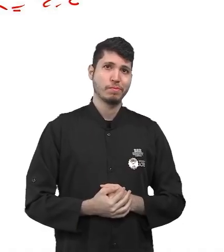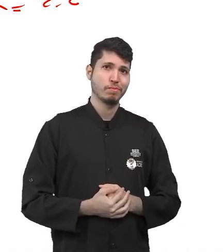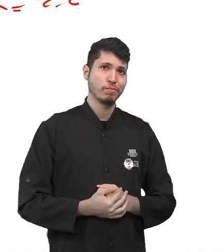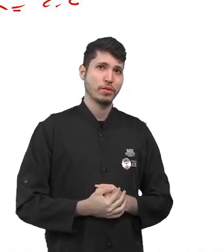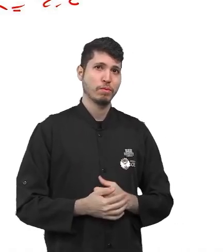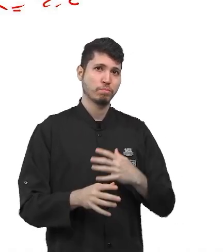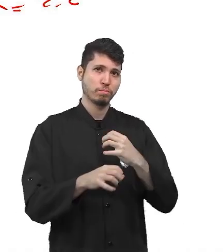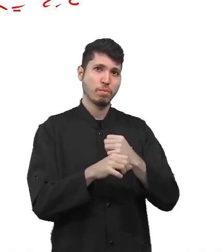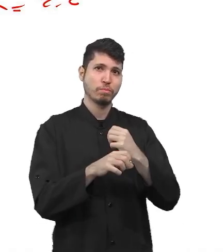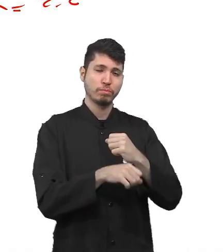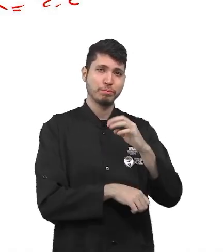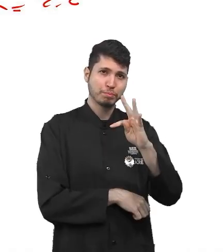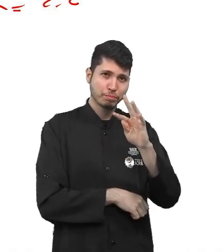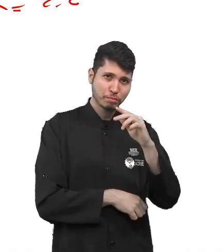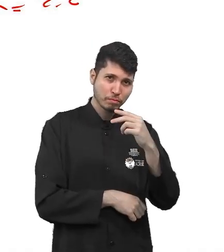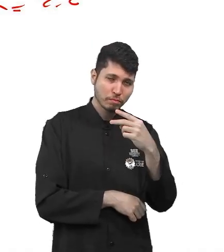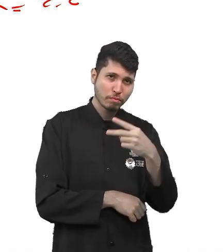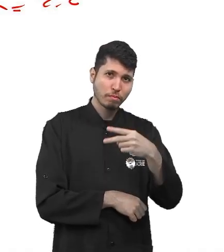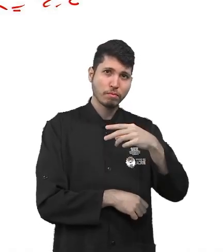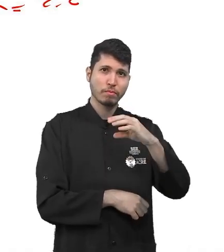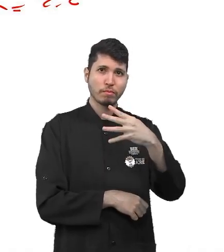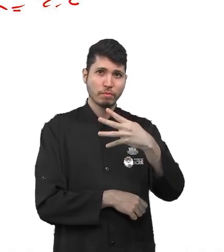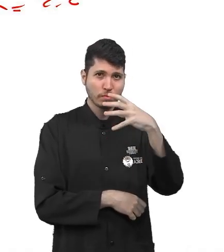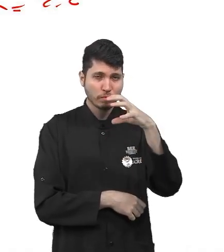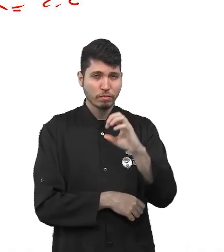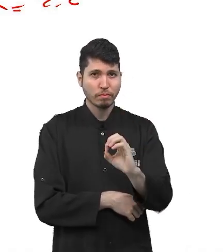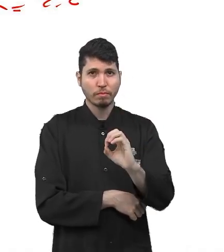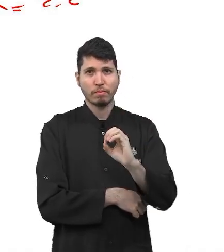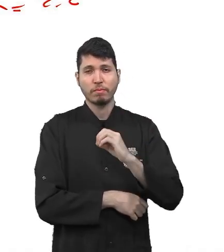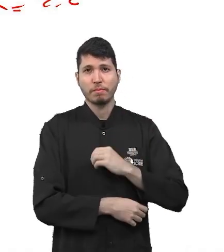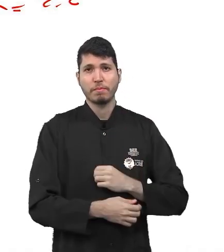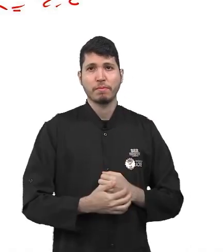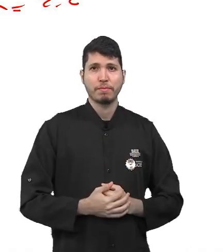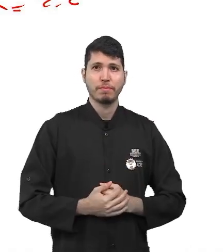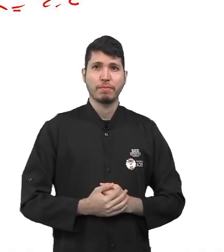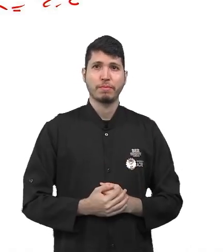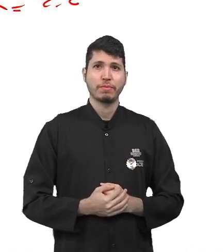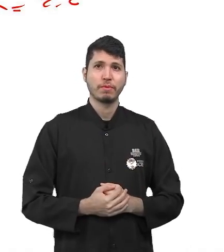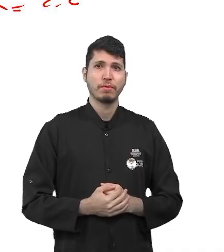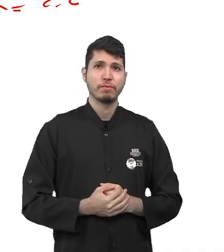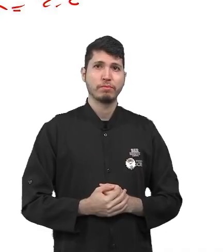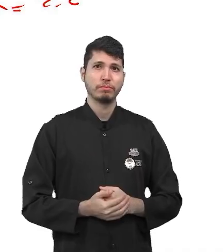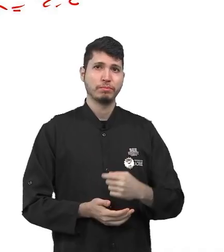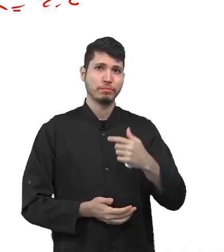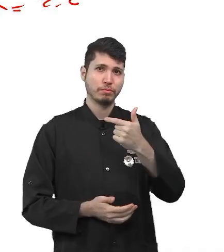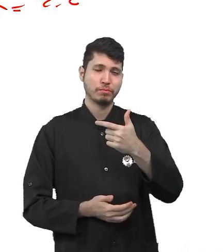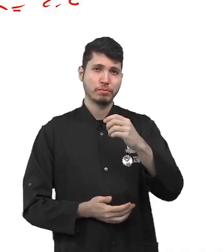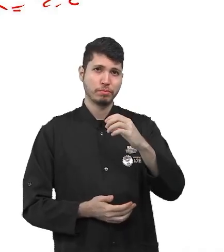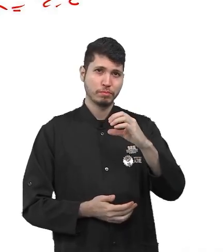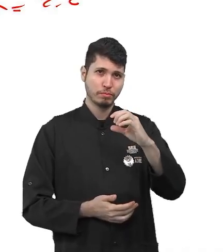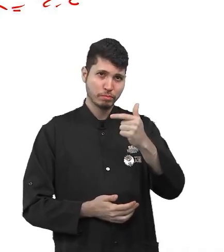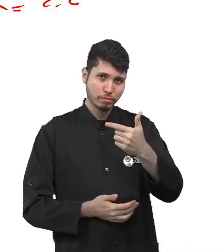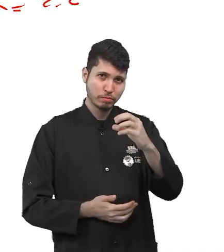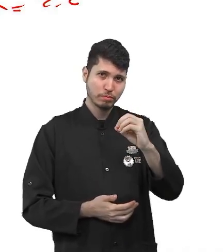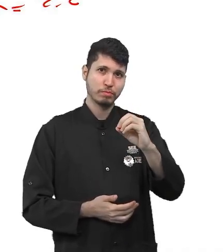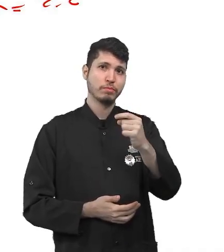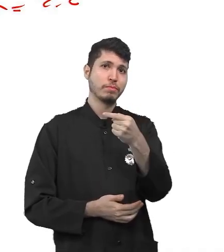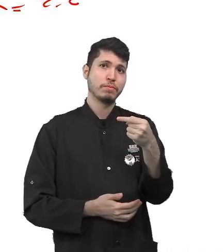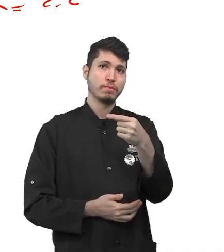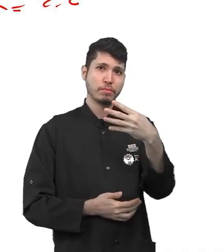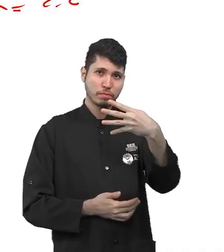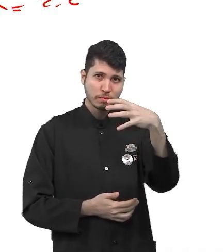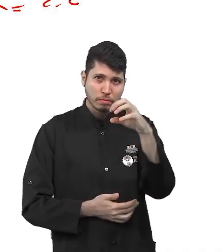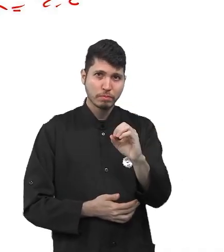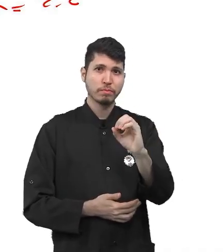40. Próximo, 120 menos 40, dividido por 4, isso aqui já vai dar 80, dividido